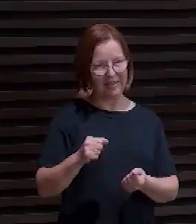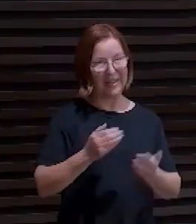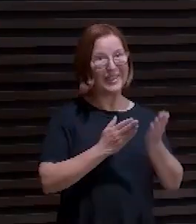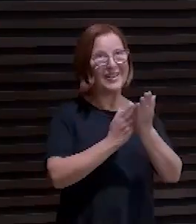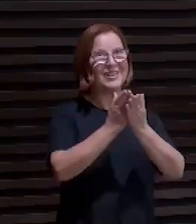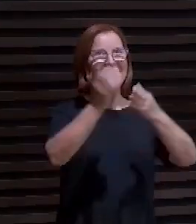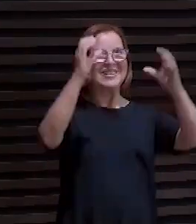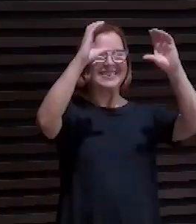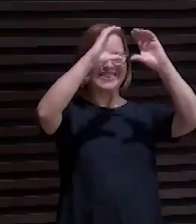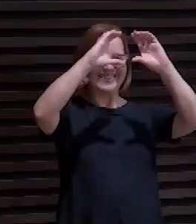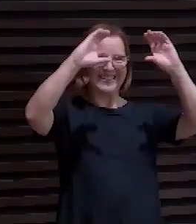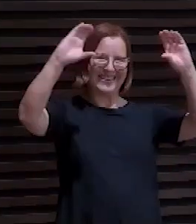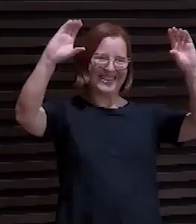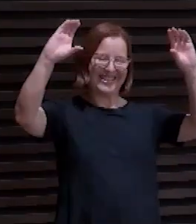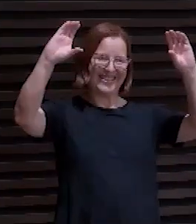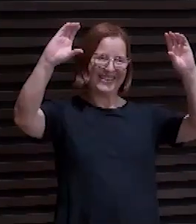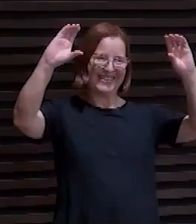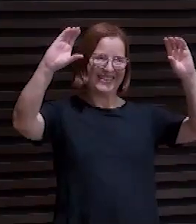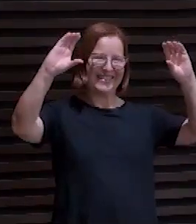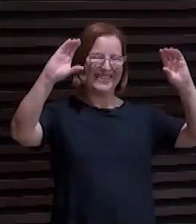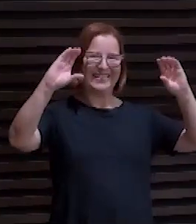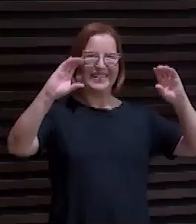nos céus.